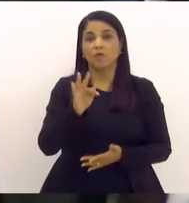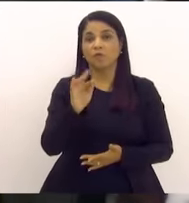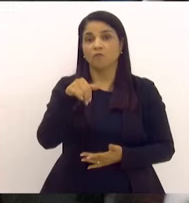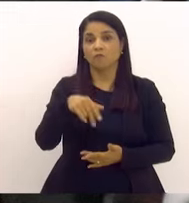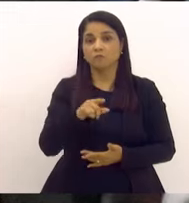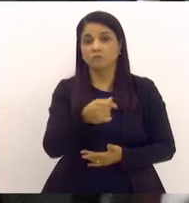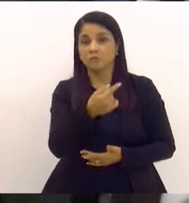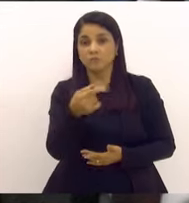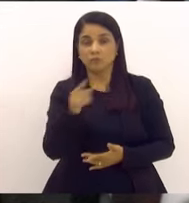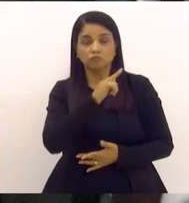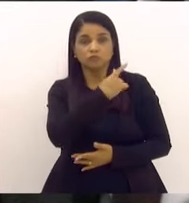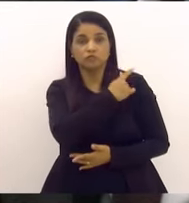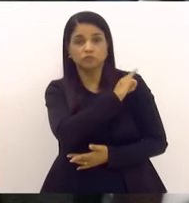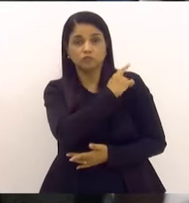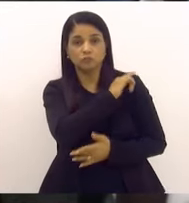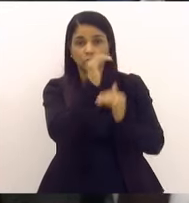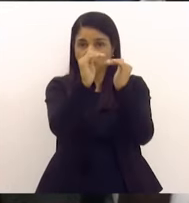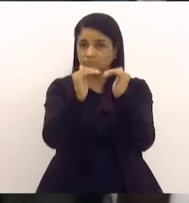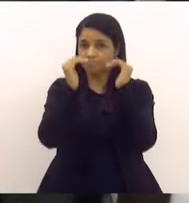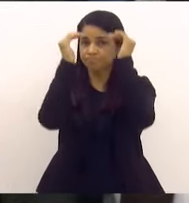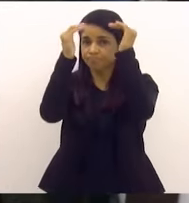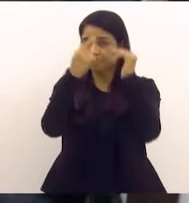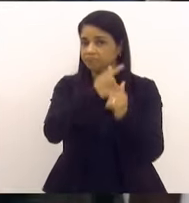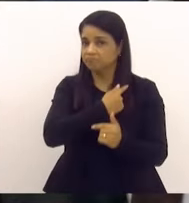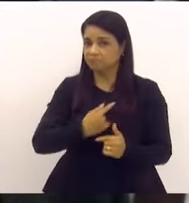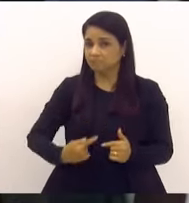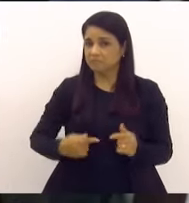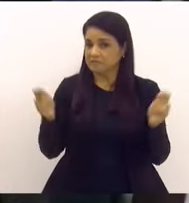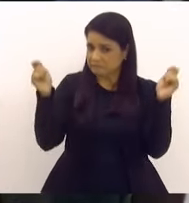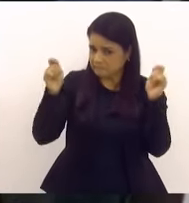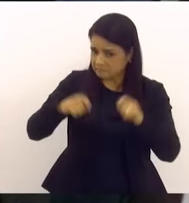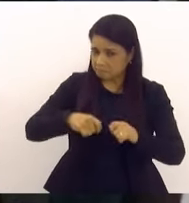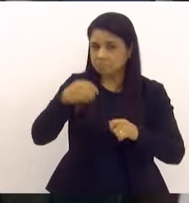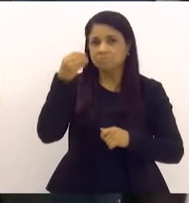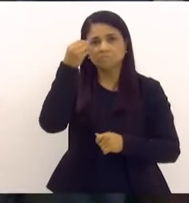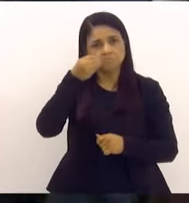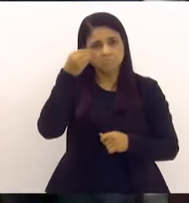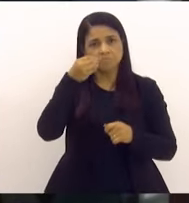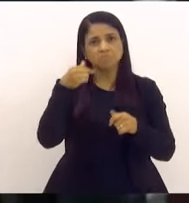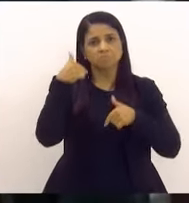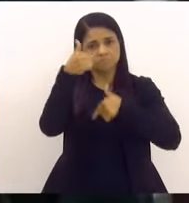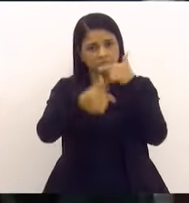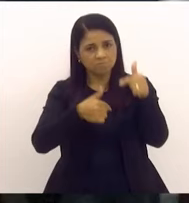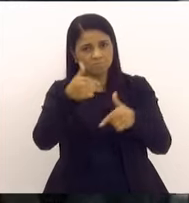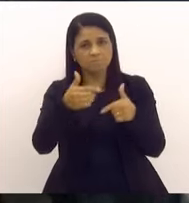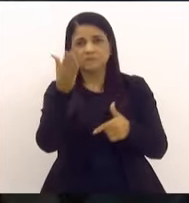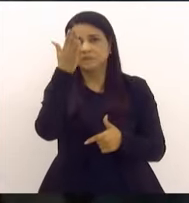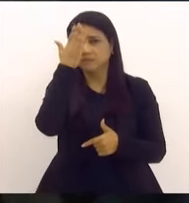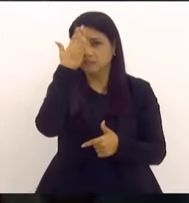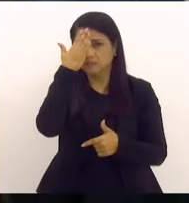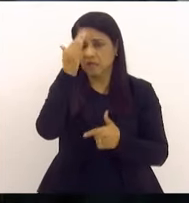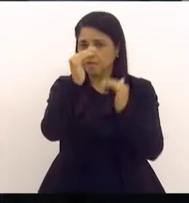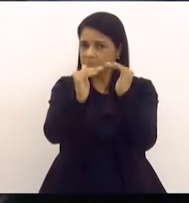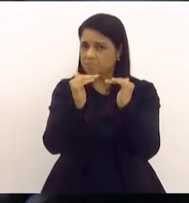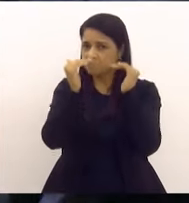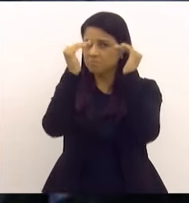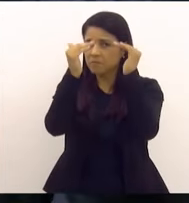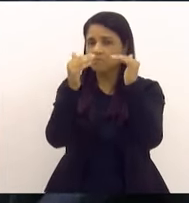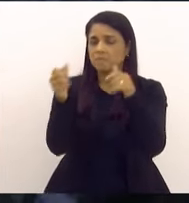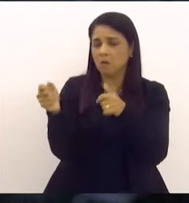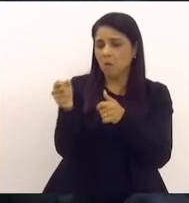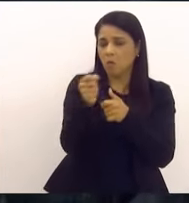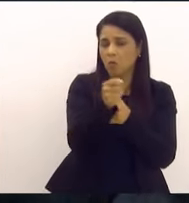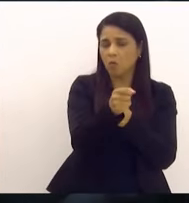gestor na alta cúpula do governo do estado, portanto, está gabaritado no último estágio da carreira para ocupar a